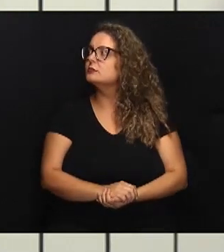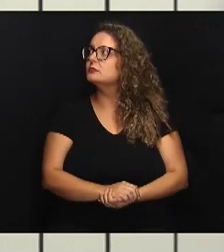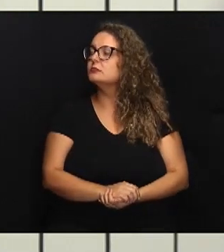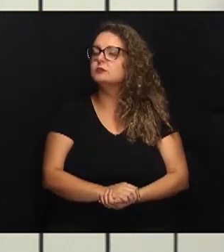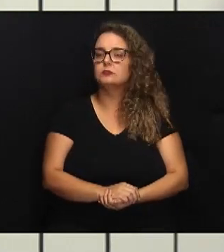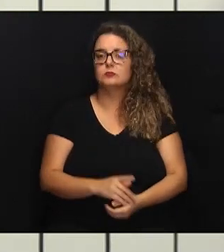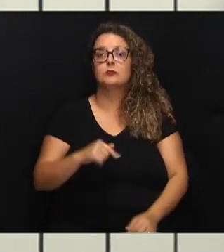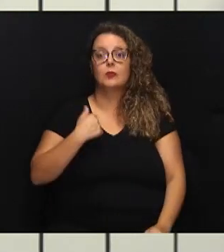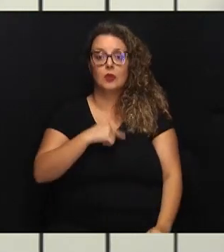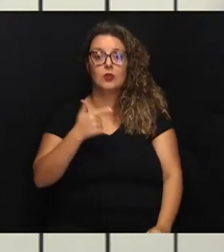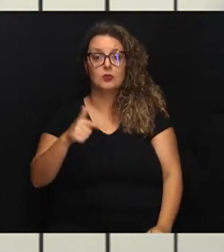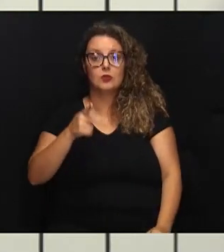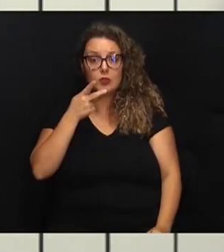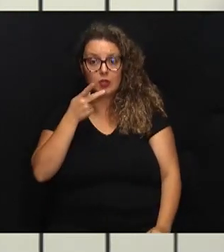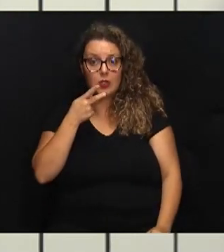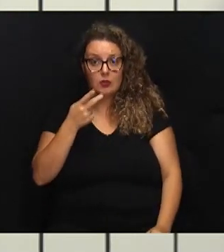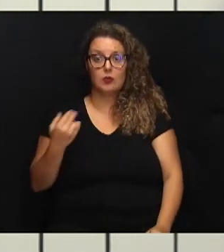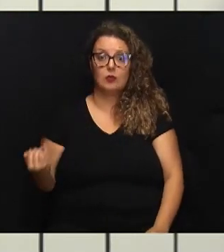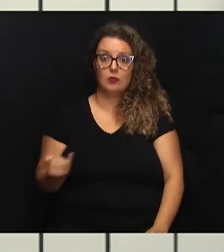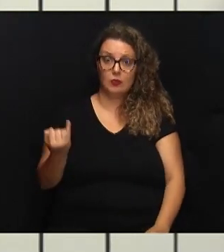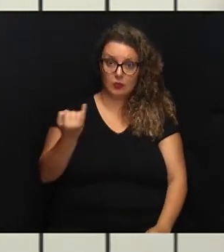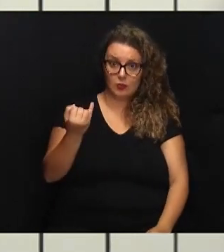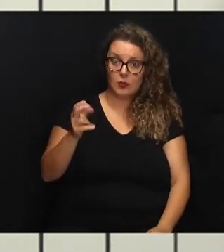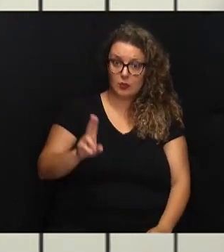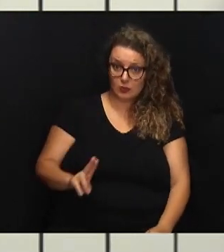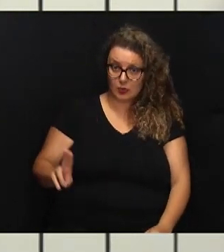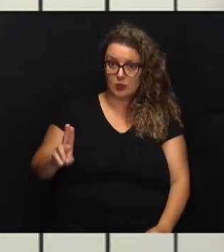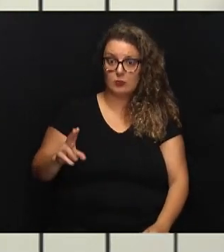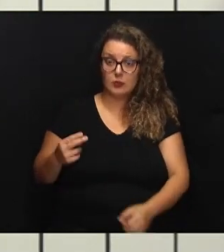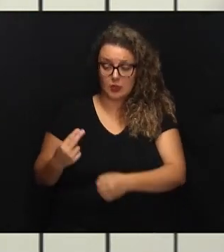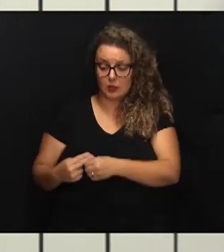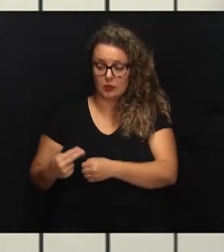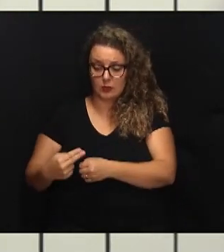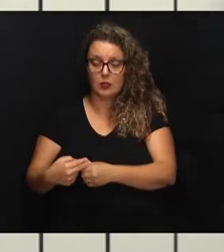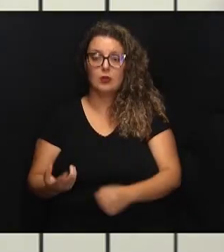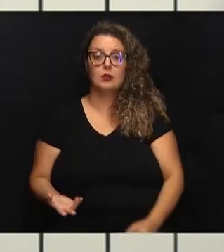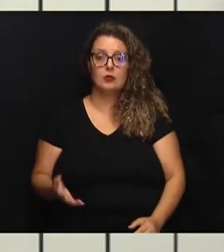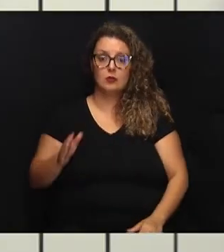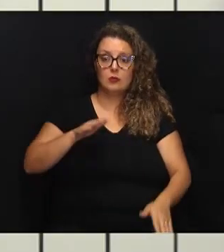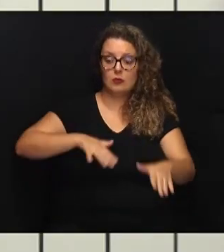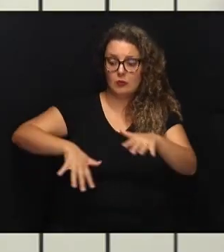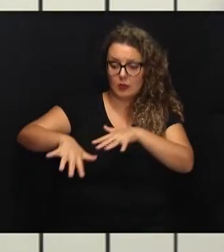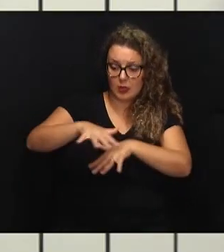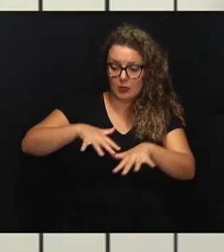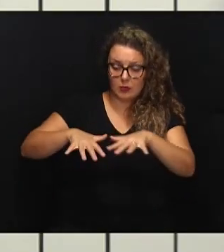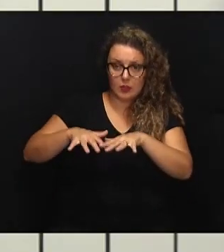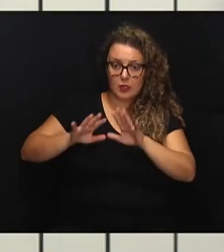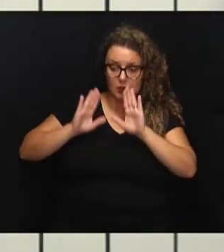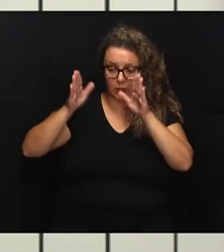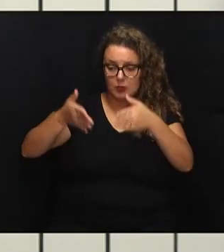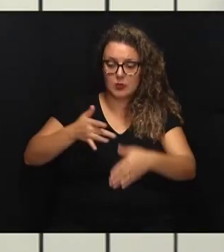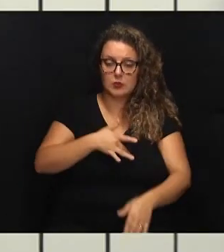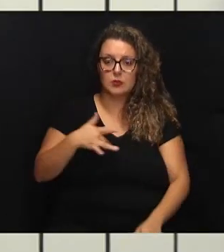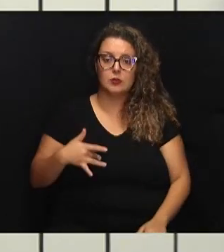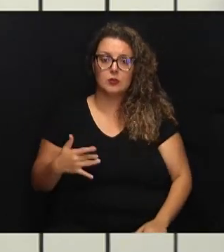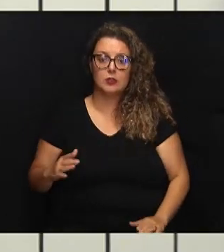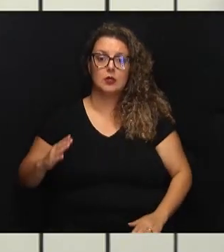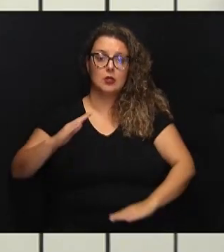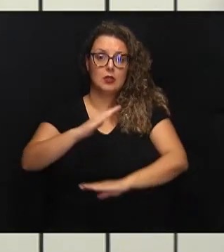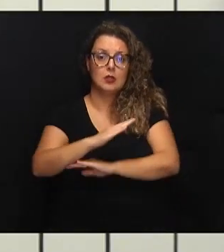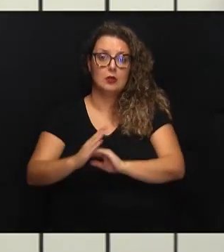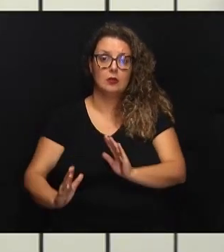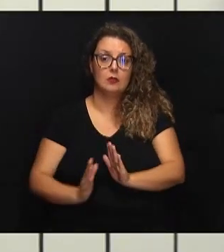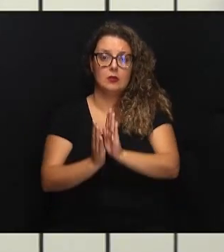A gente continua falando sobre a importância da Unicamp, mas dessa vez voltada à área da saúde, porque a Câmara cria frente